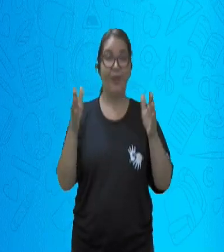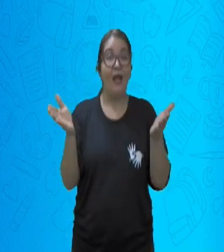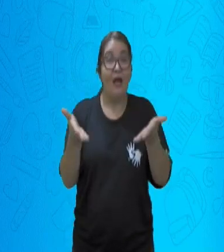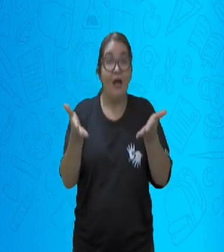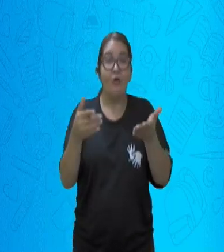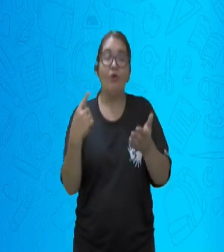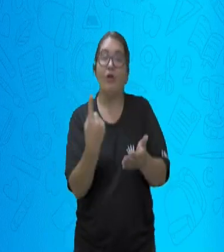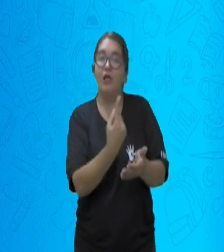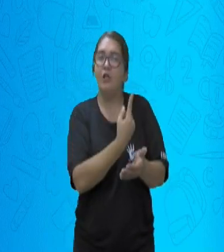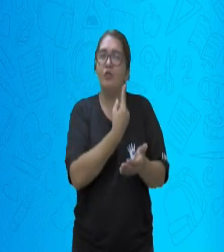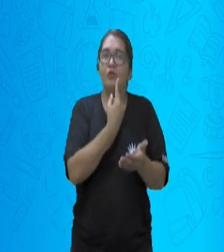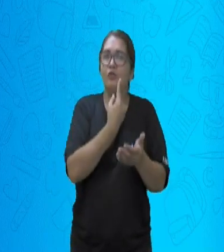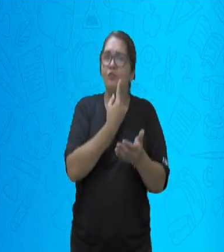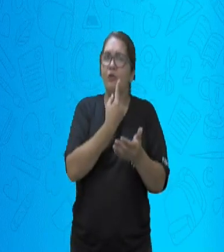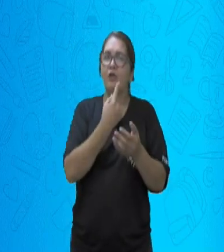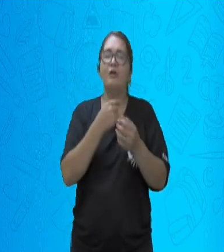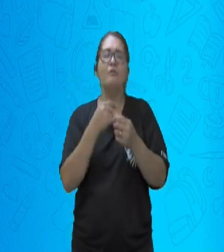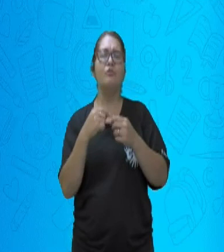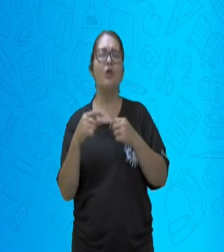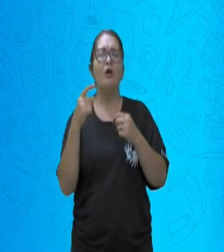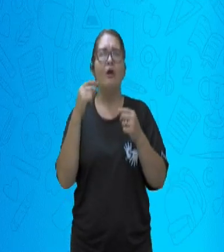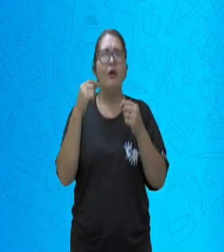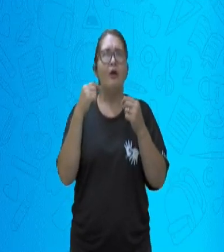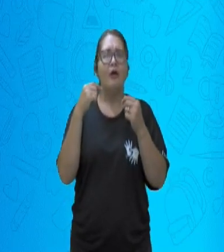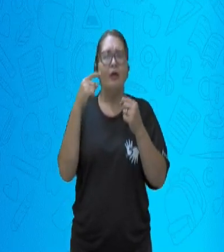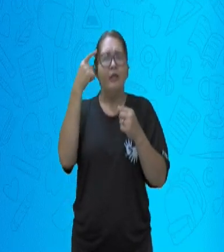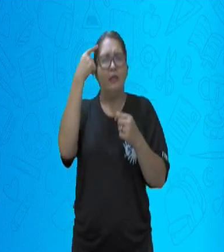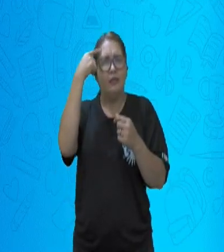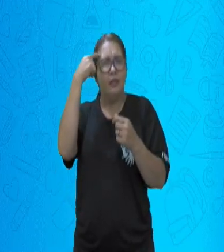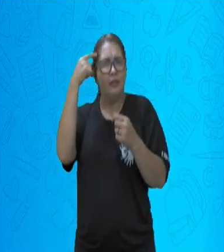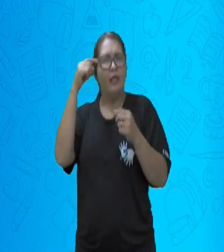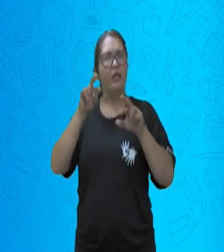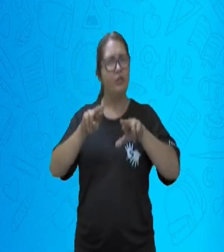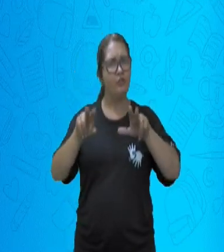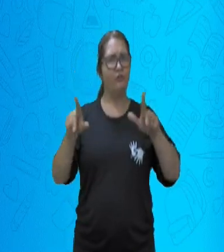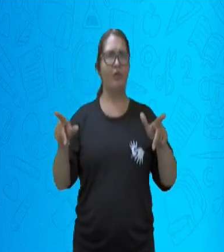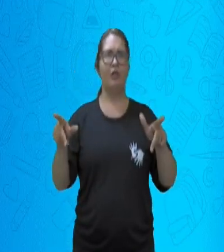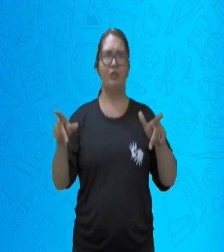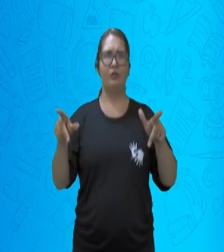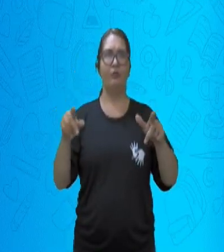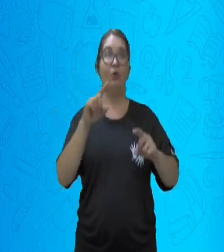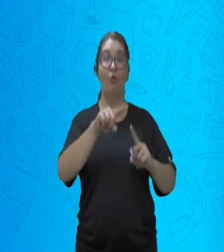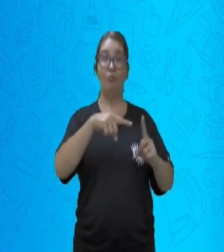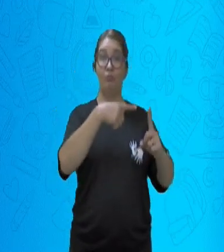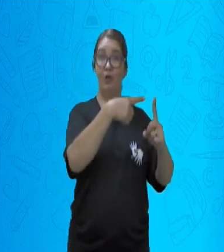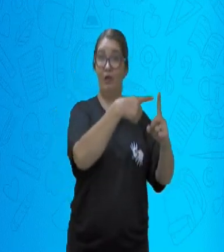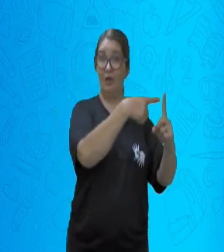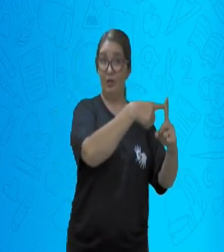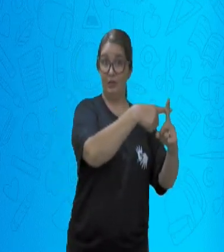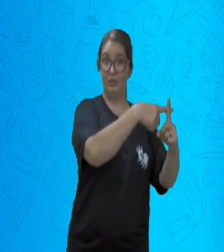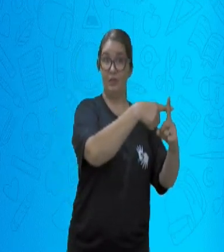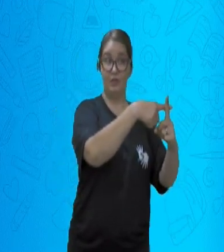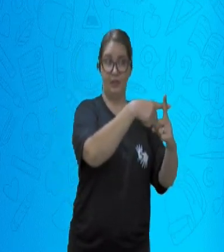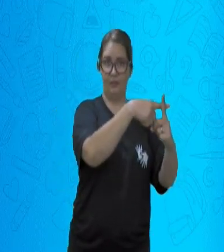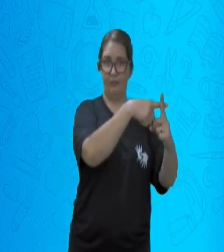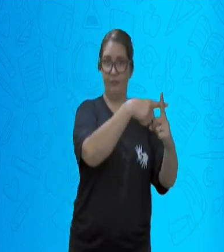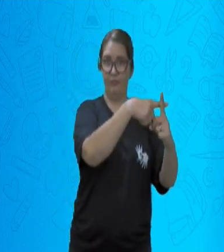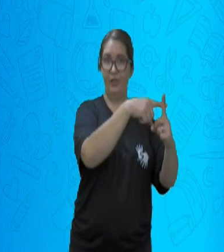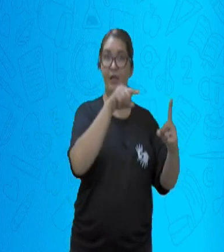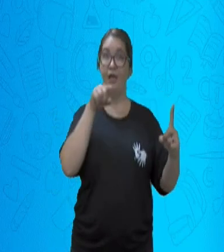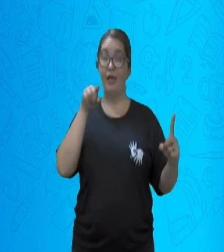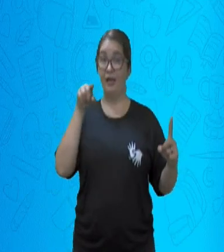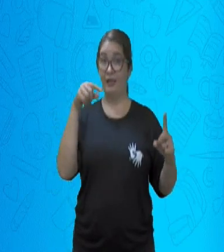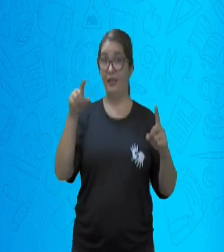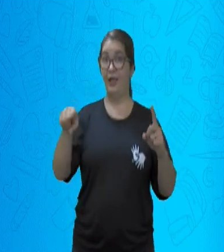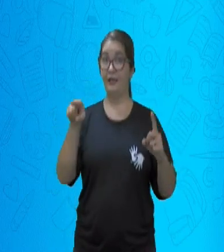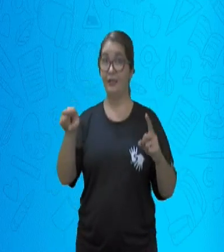Agora, nós vamos fazer duas situações diferentes, uma adição e uma subtração. Vamos relembrar que a gente sempre começa